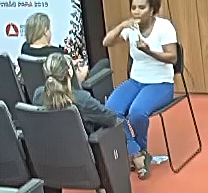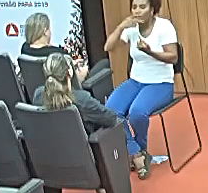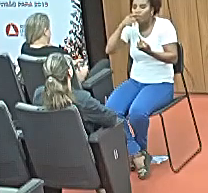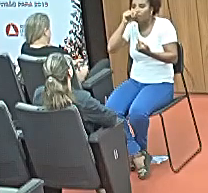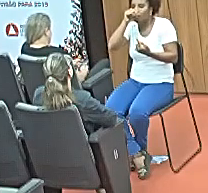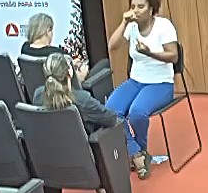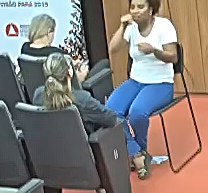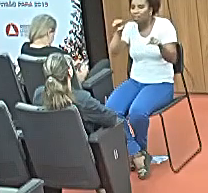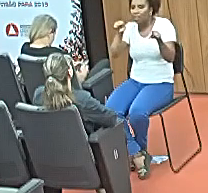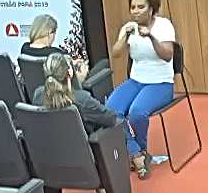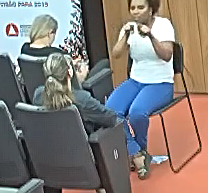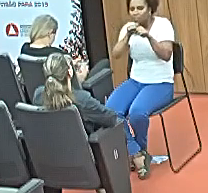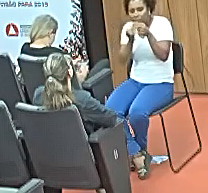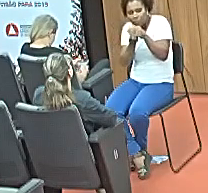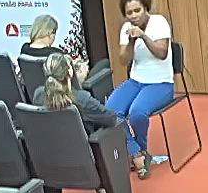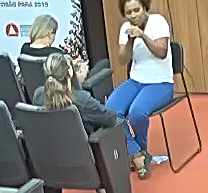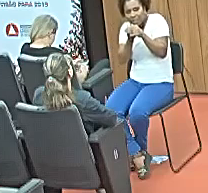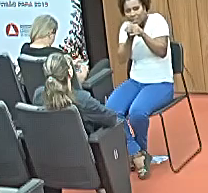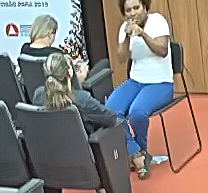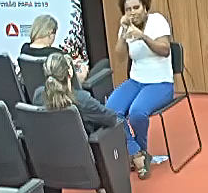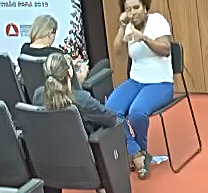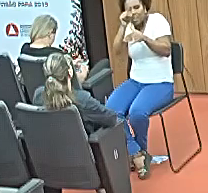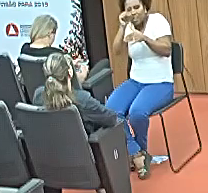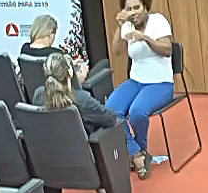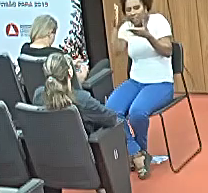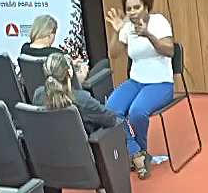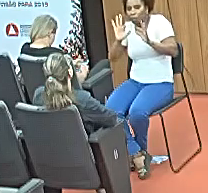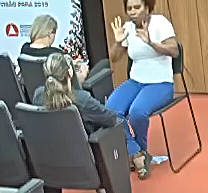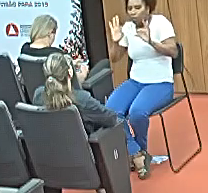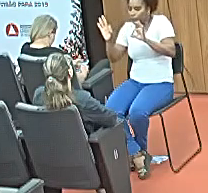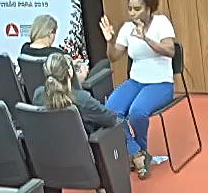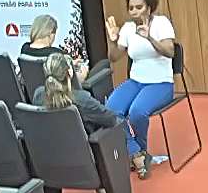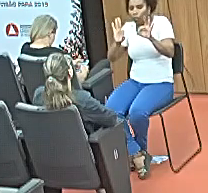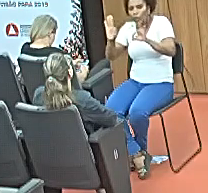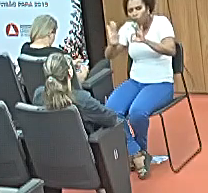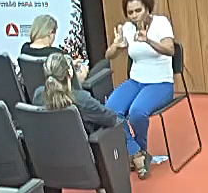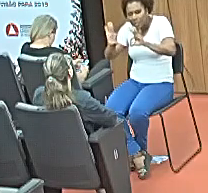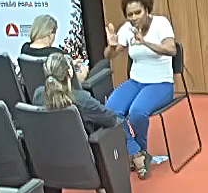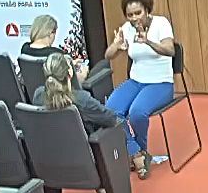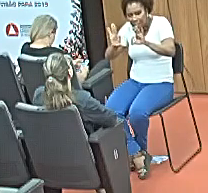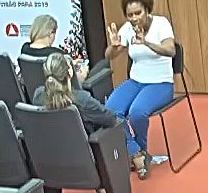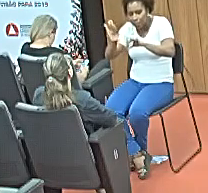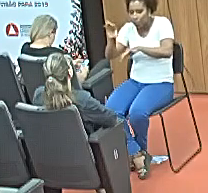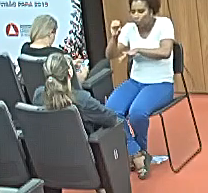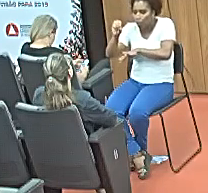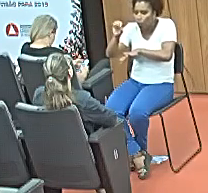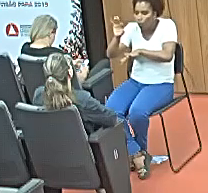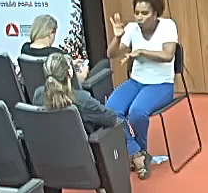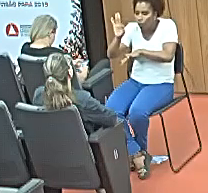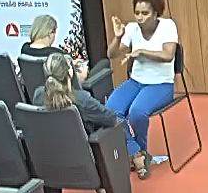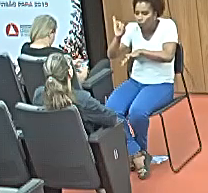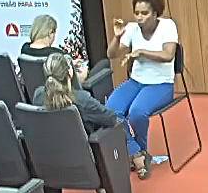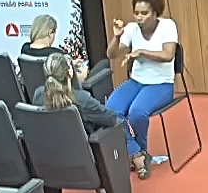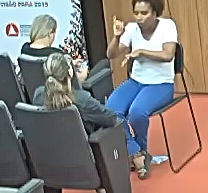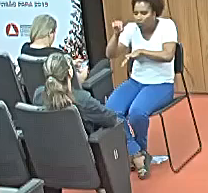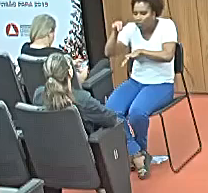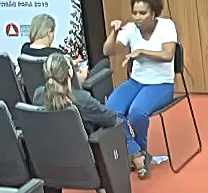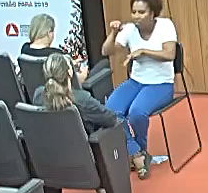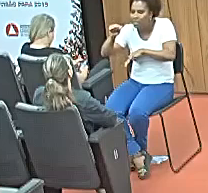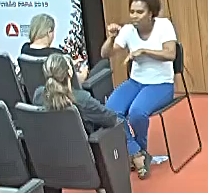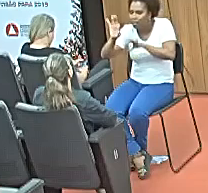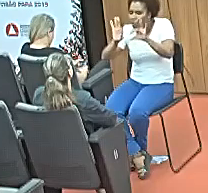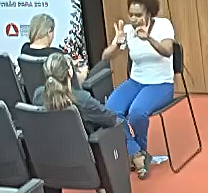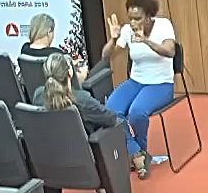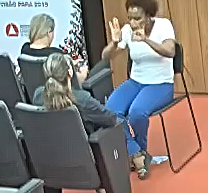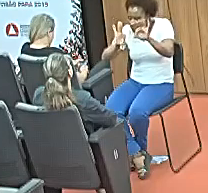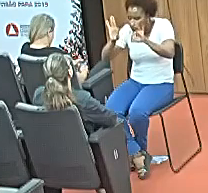hexagonal e de reciclagem de papel nas unidades prisionais do estado e outras também na frente porque só essa